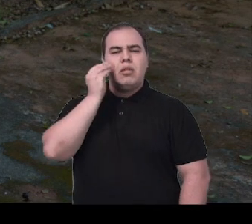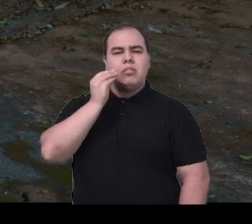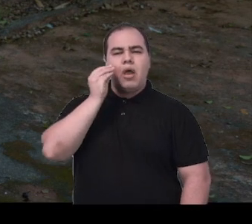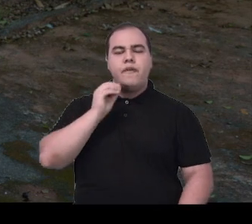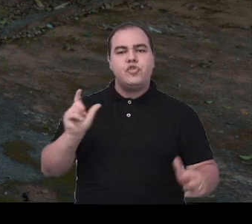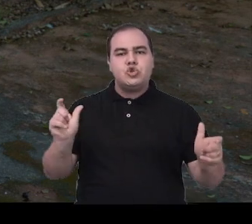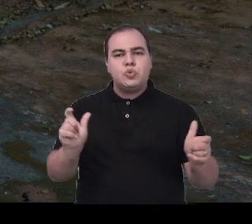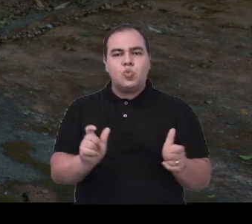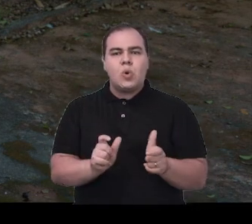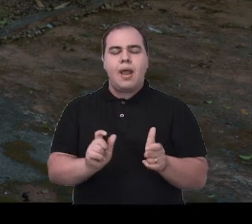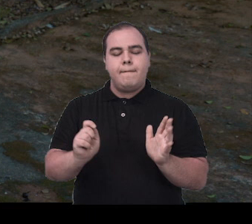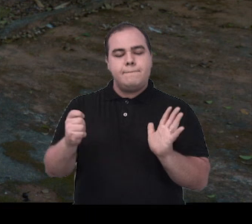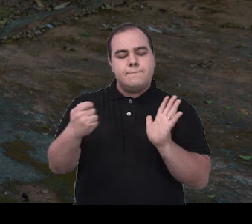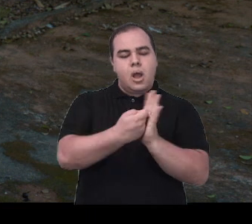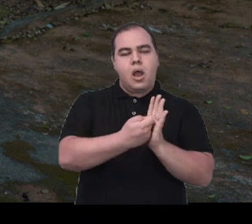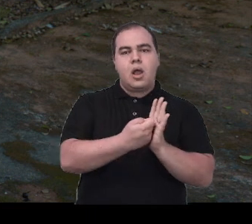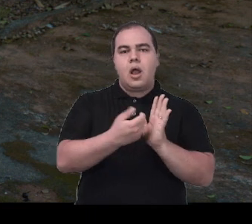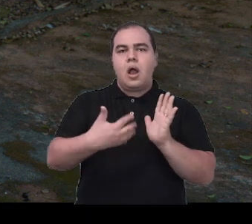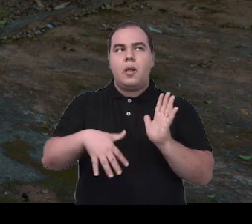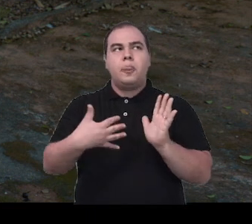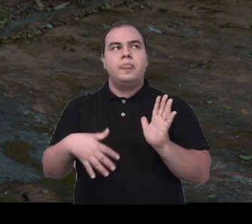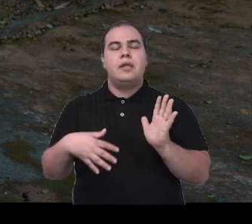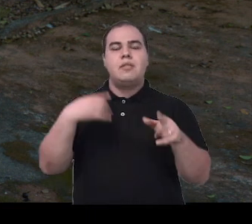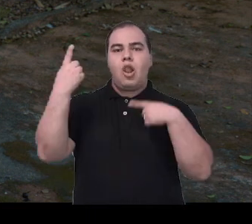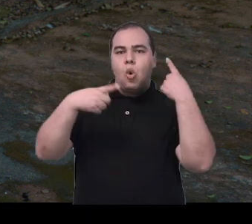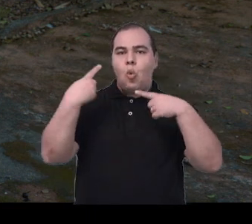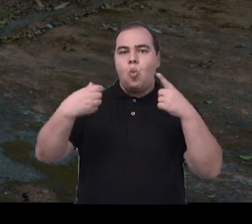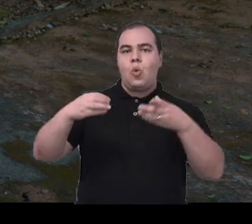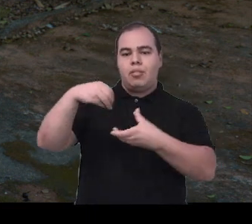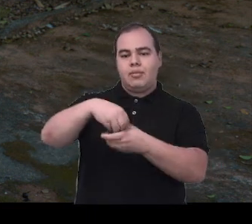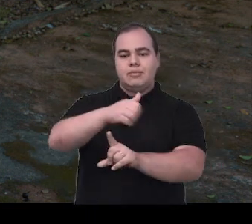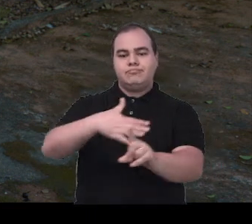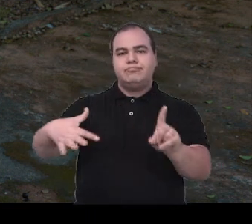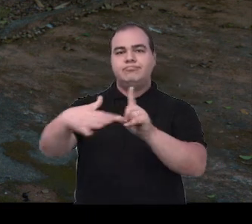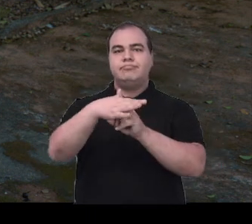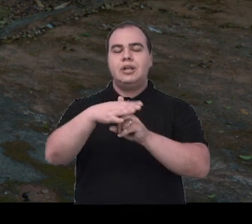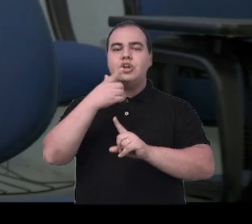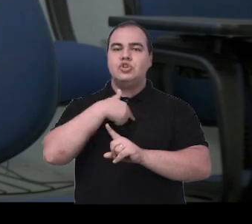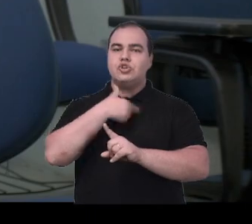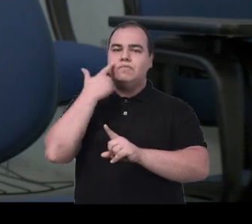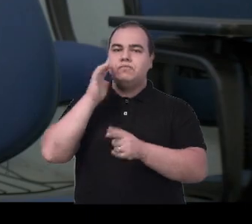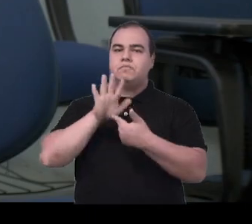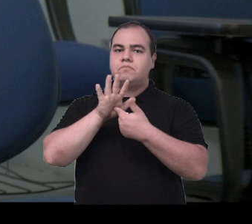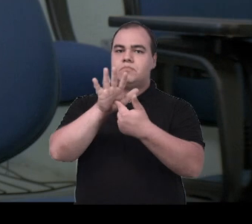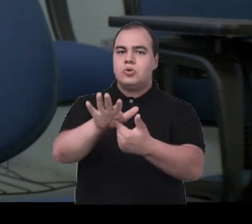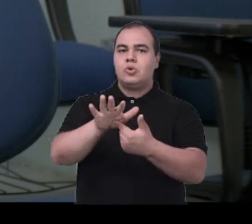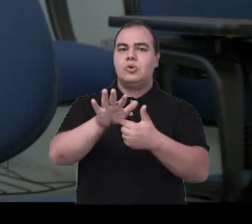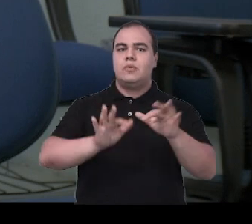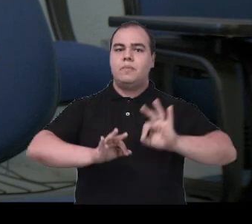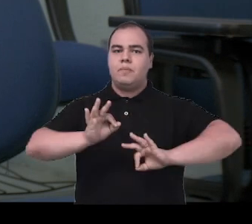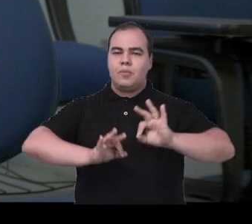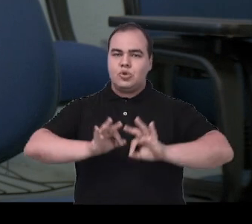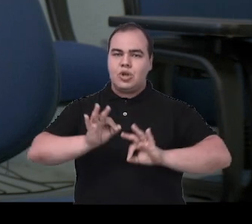que tentava diminuir um pouco o estigma da loucura na sociedade. E a gente expôs o projeto que